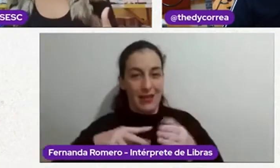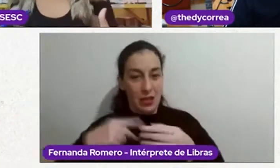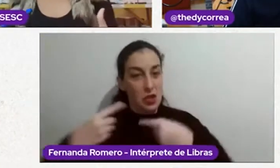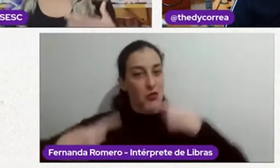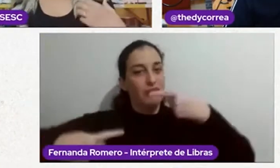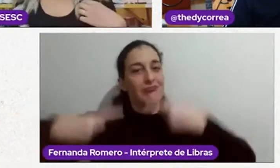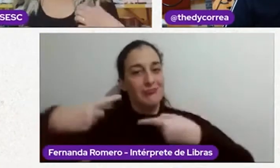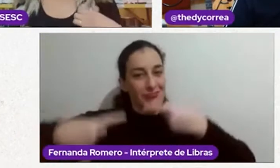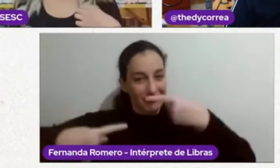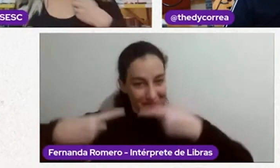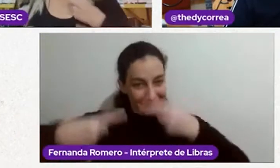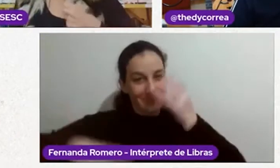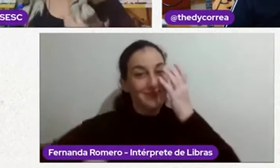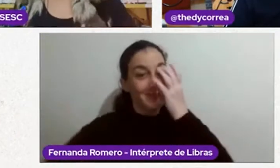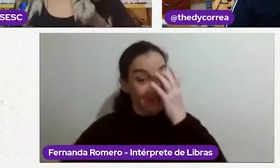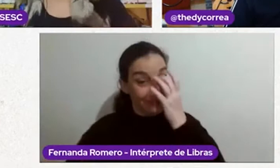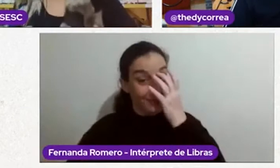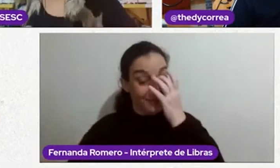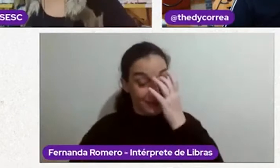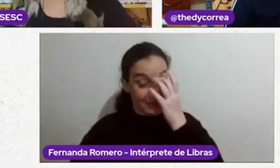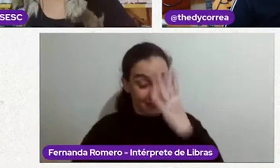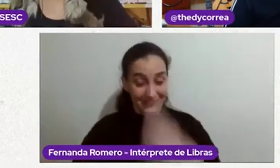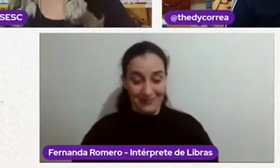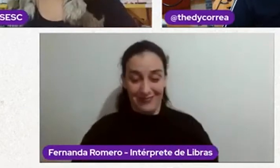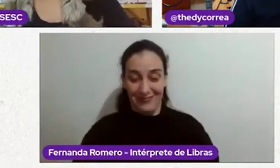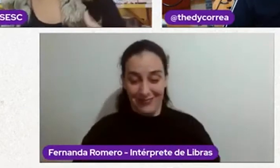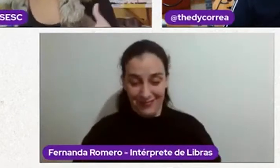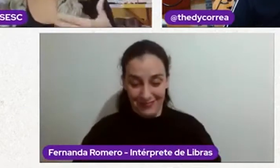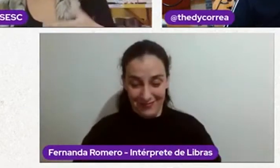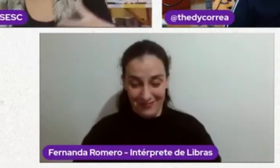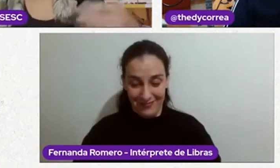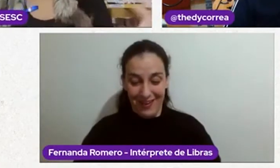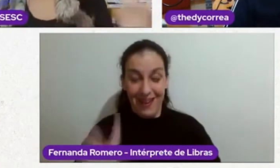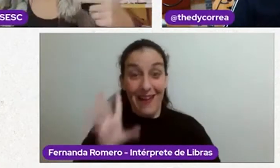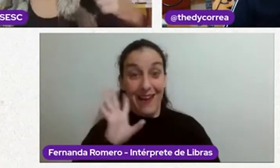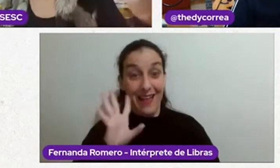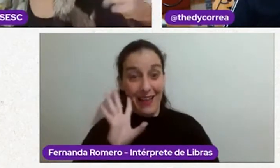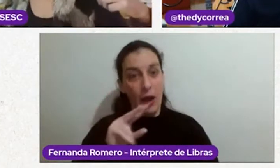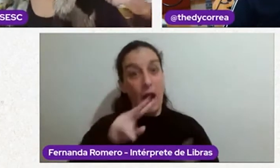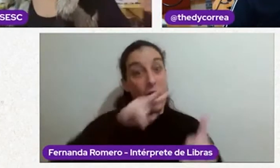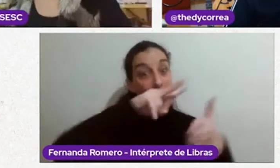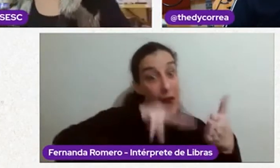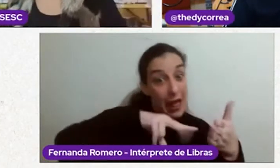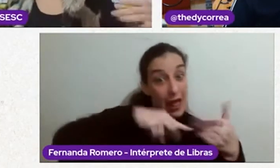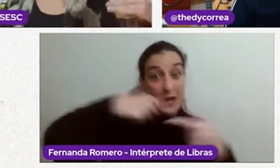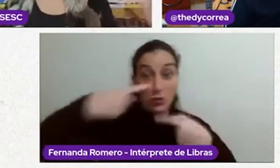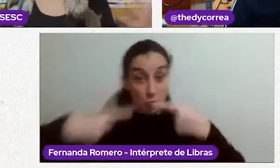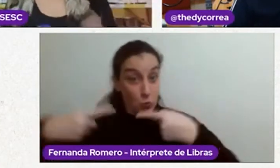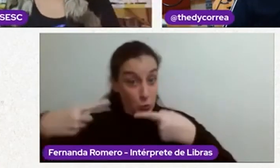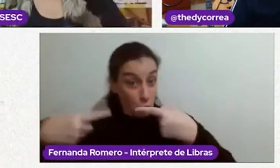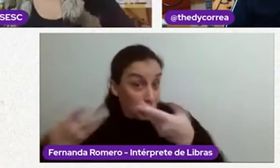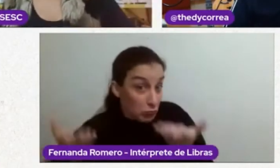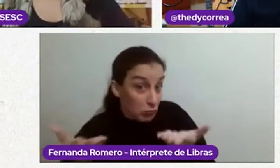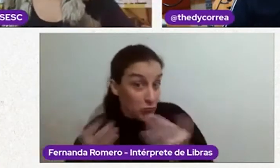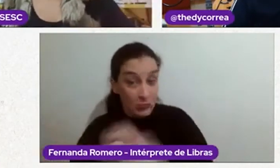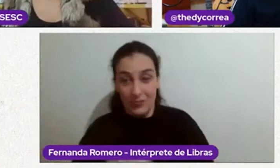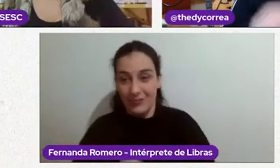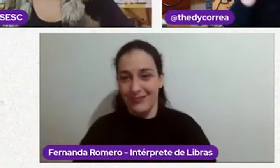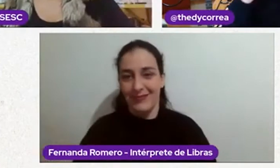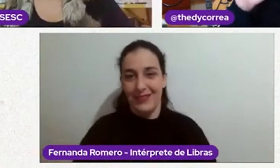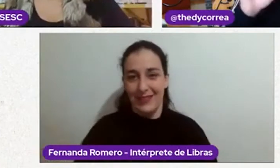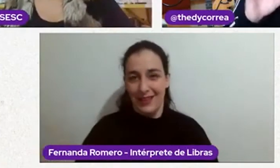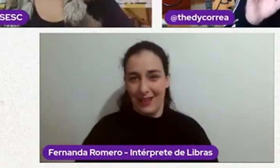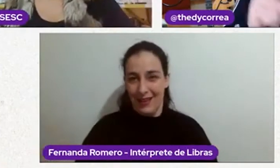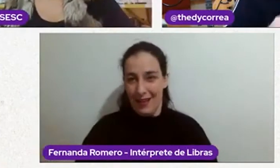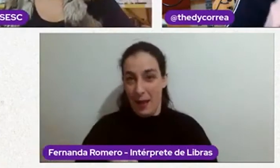com alguém. Que legal. Não, tu poder ler e daí discute se tem uma, né? Se ela tá te... Só